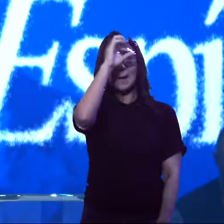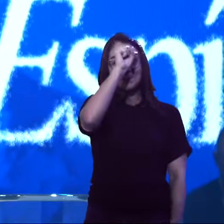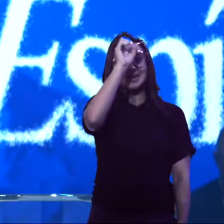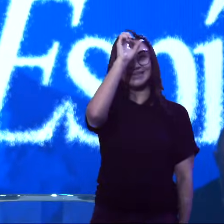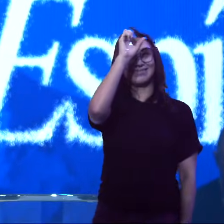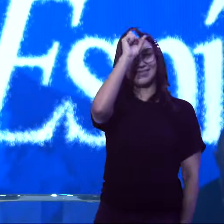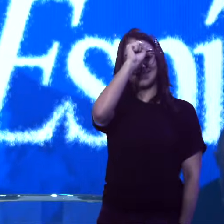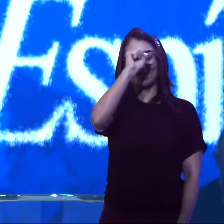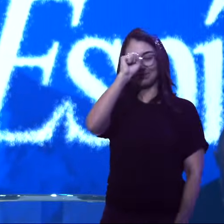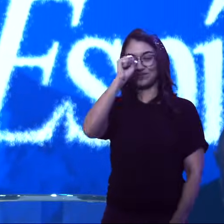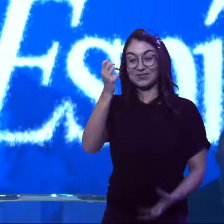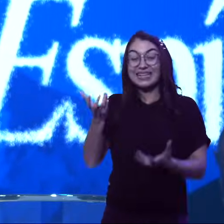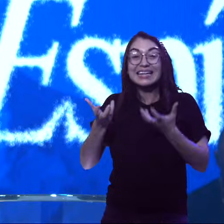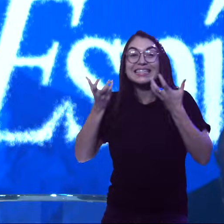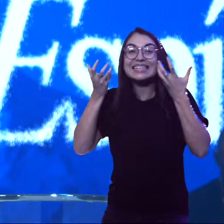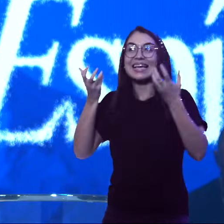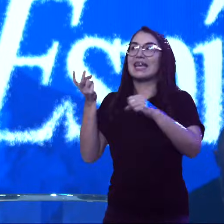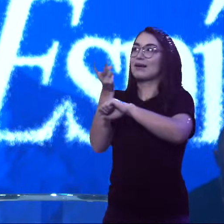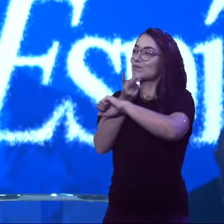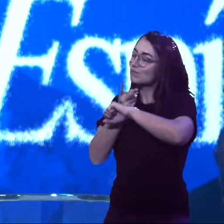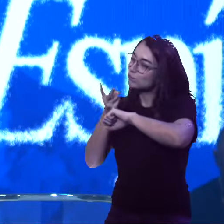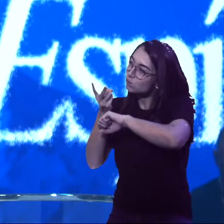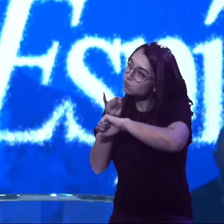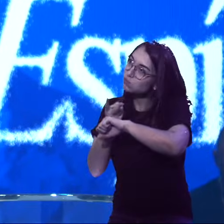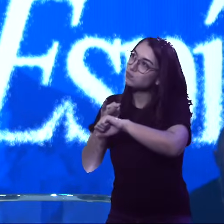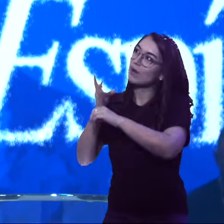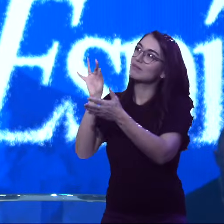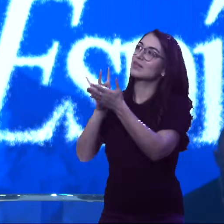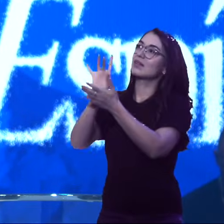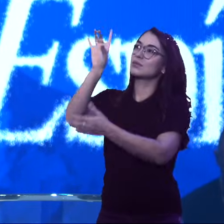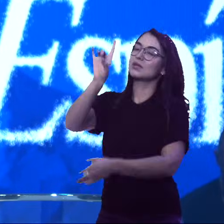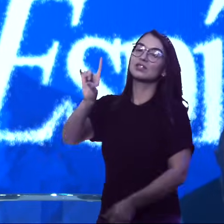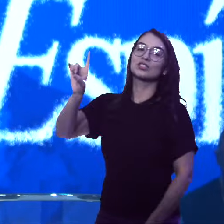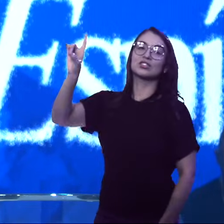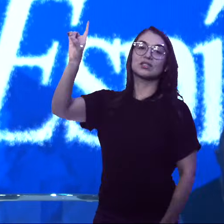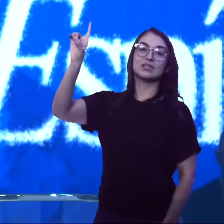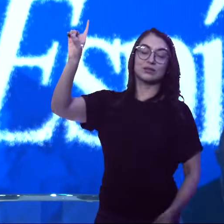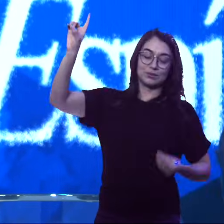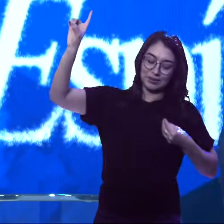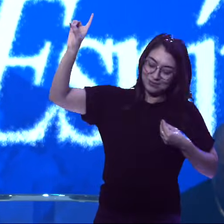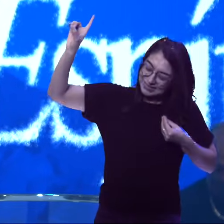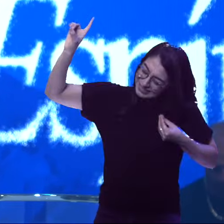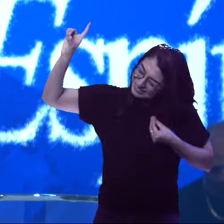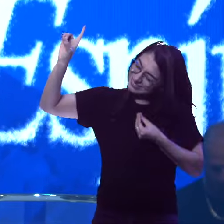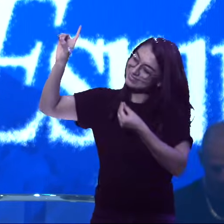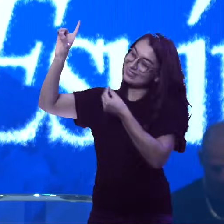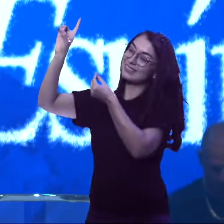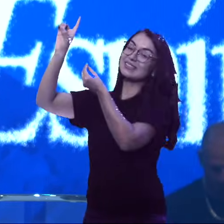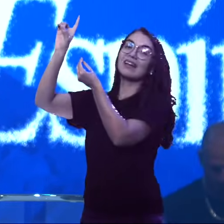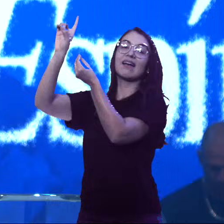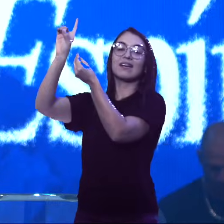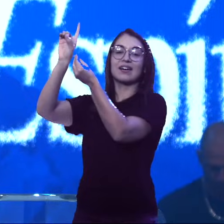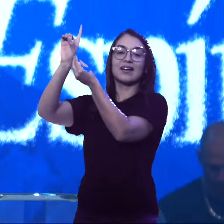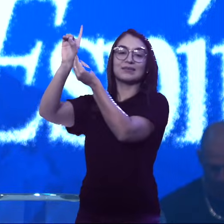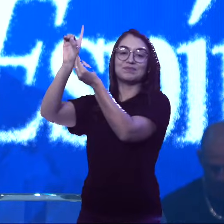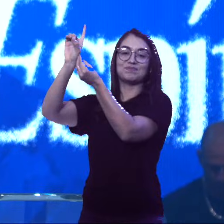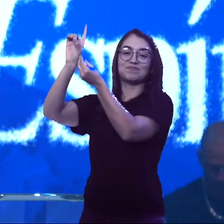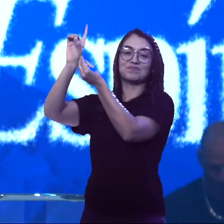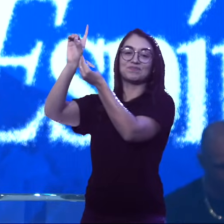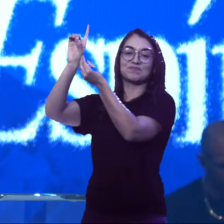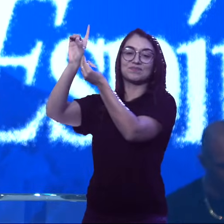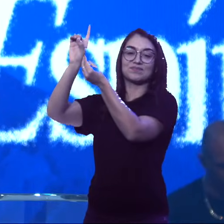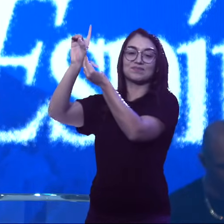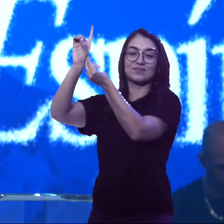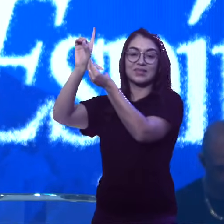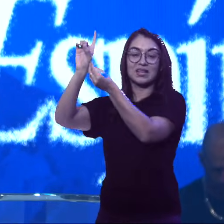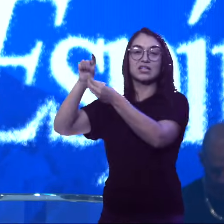no Espírito, se nós aprendermos a nos entregar para a obra que Ele está fazendo, que Ele não terminou, e